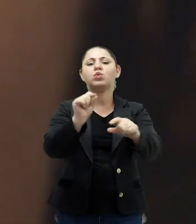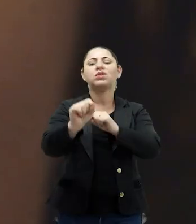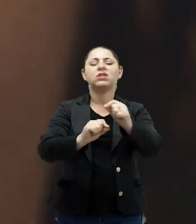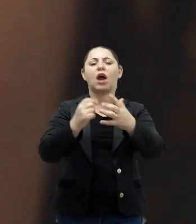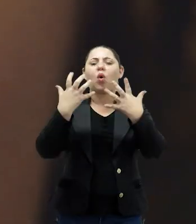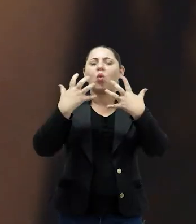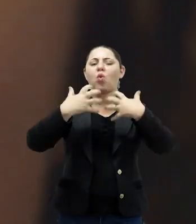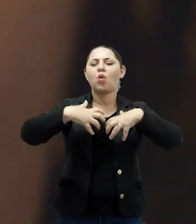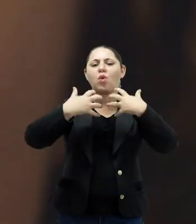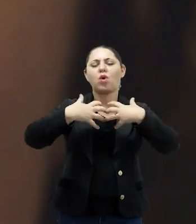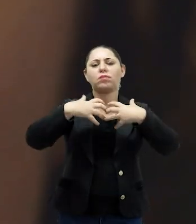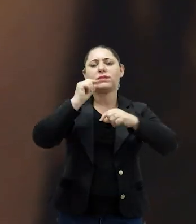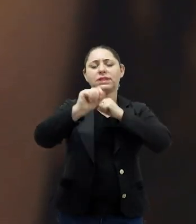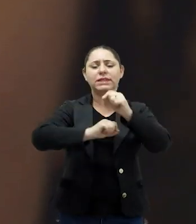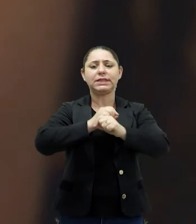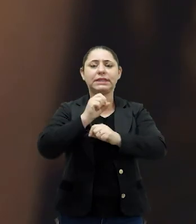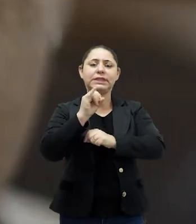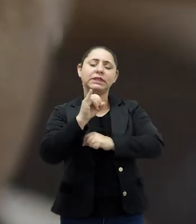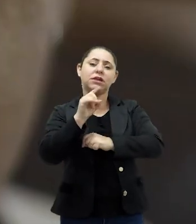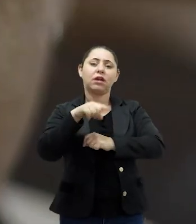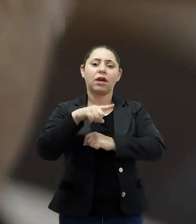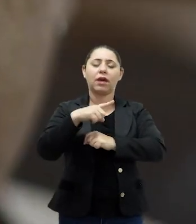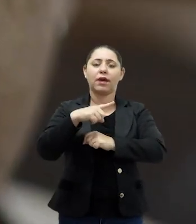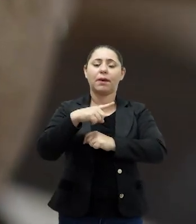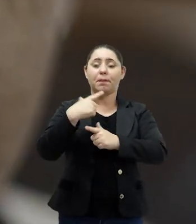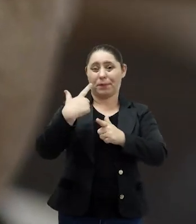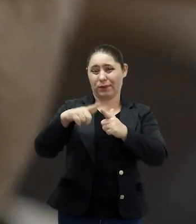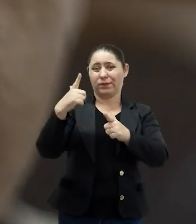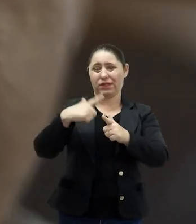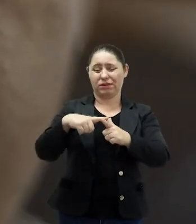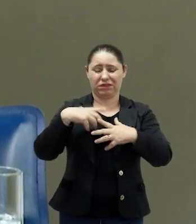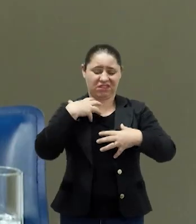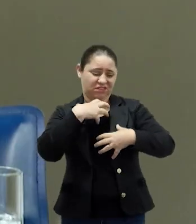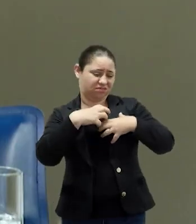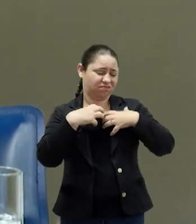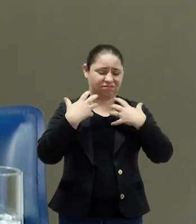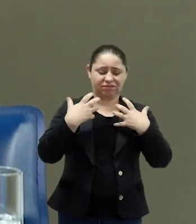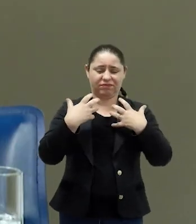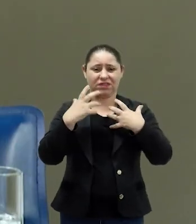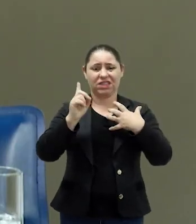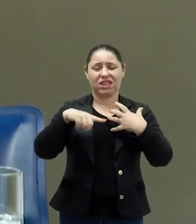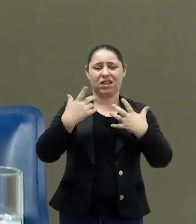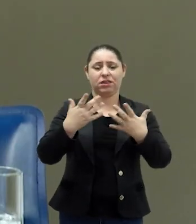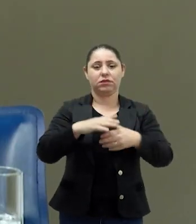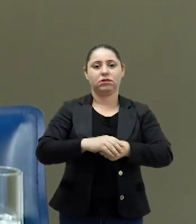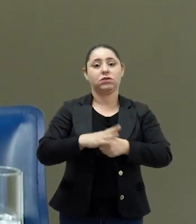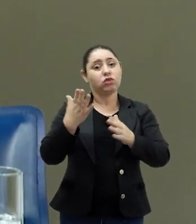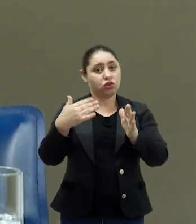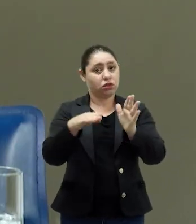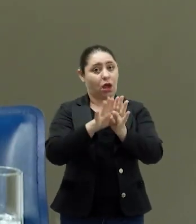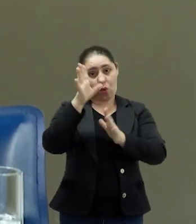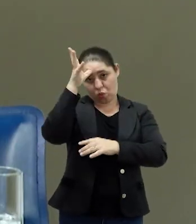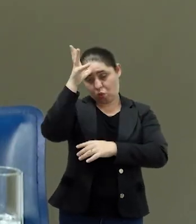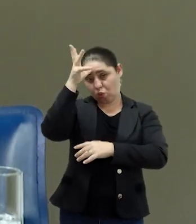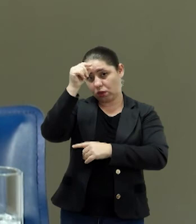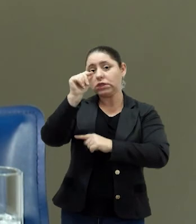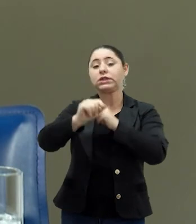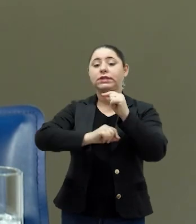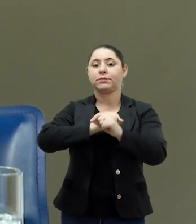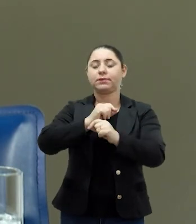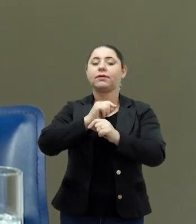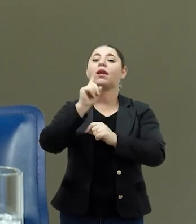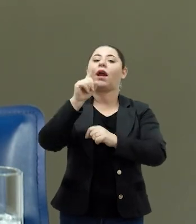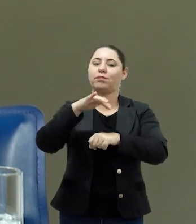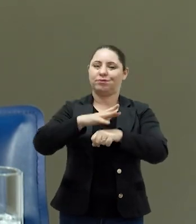realmente está incomodando ele, se aquela catarata está sendo a causa do desconforto. Se realmente chegasse à conclusão